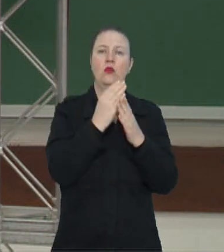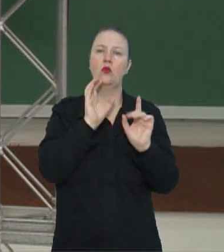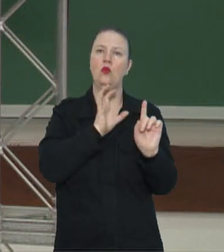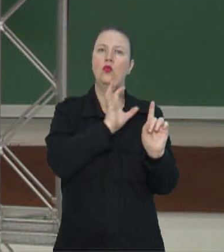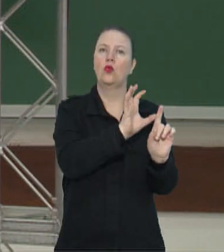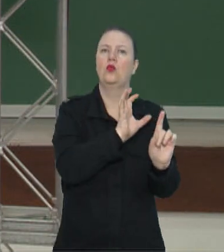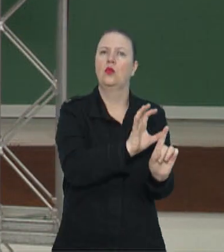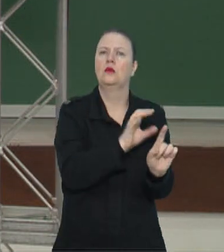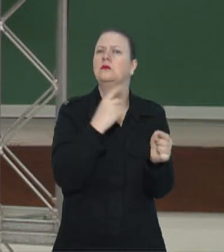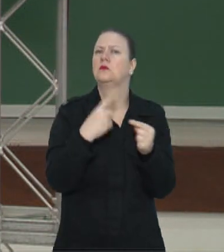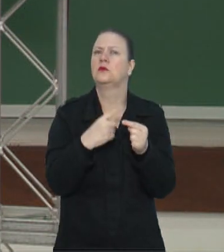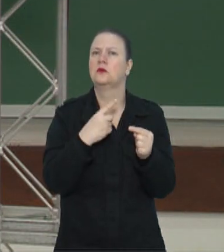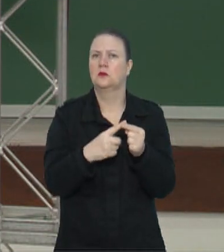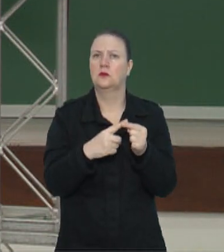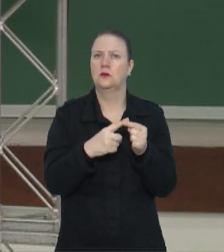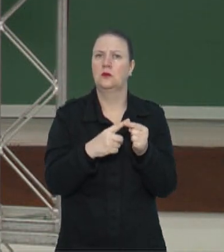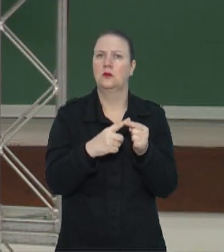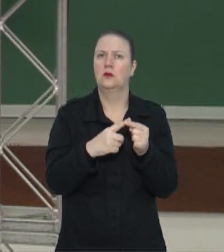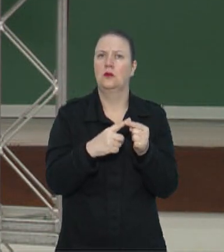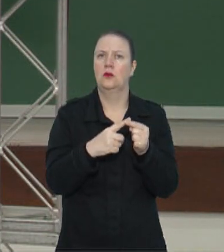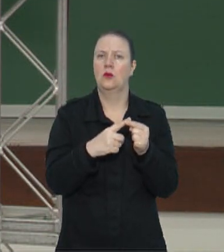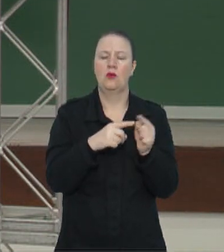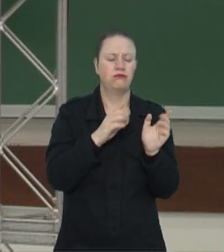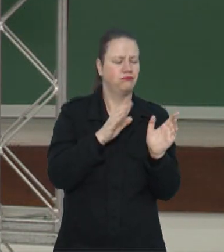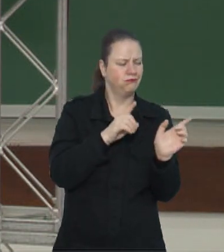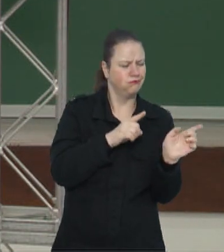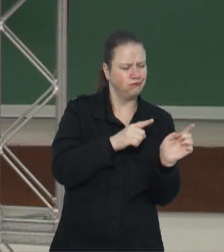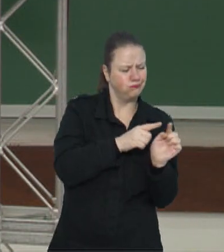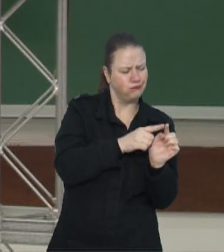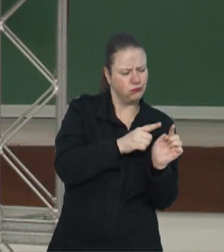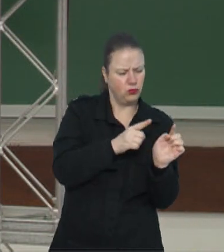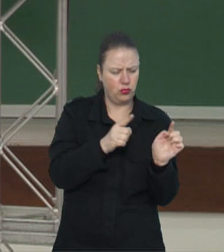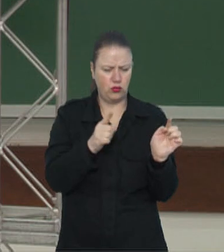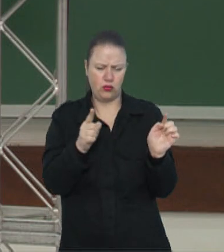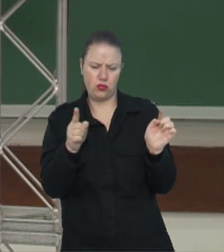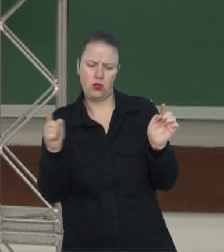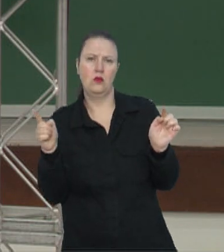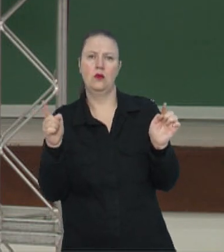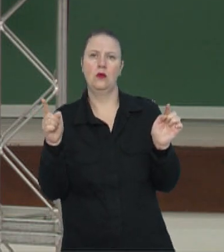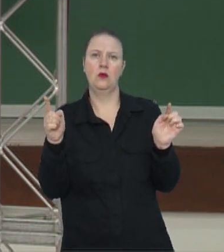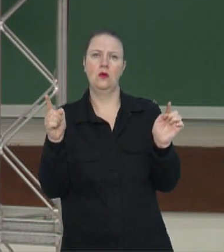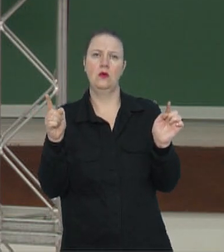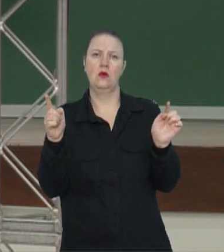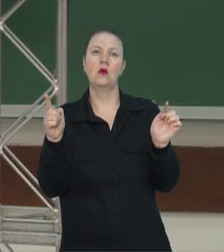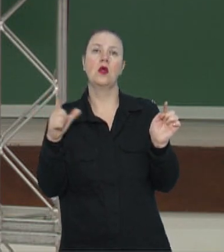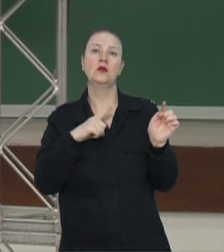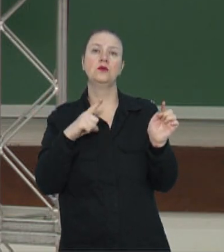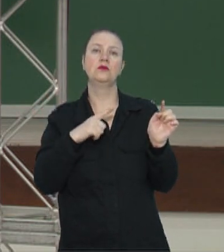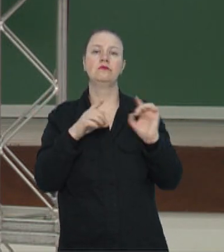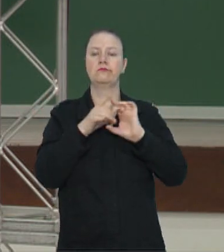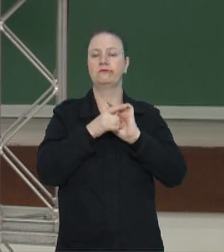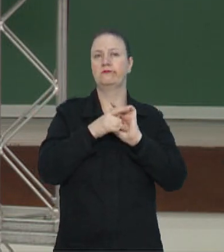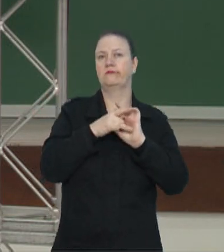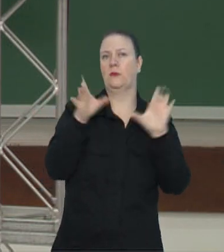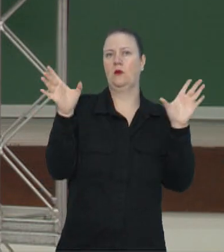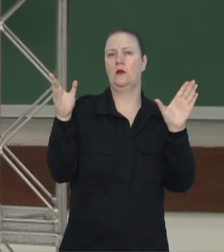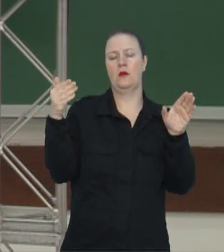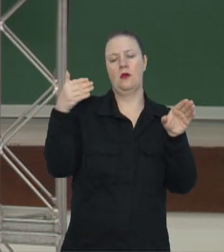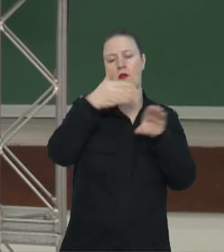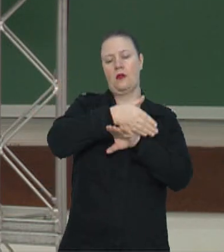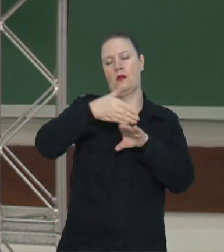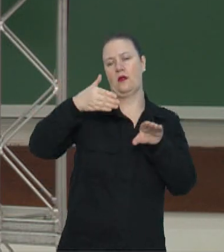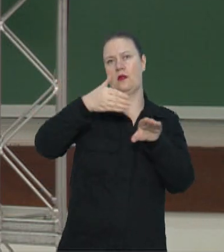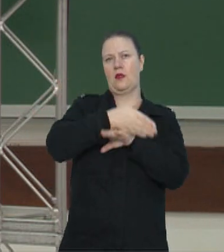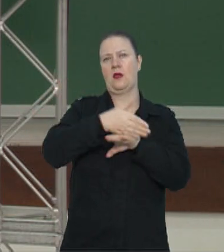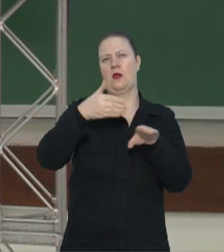longo período eles eram os únicos que podiam circular livremente, entrar livremente no país. Então haviam certas